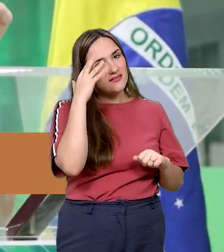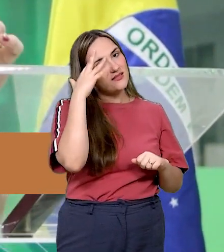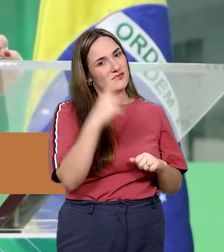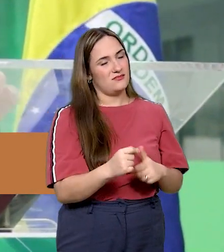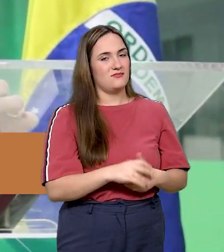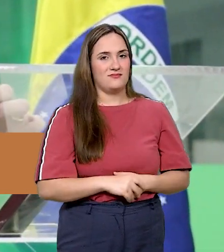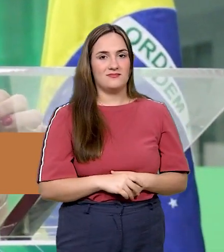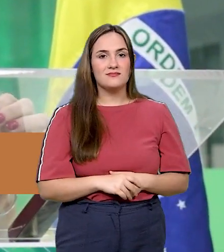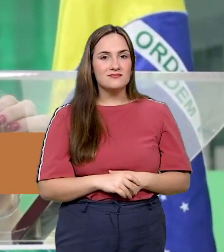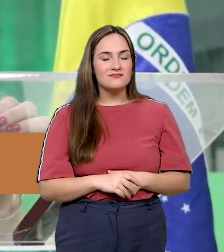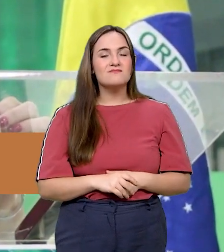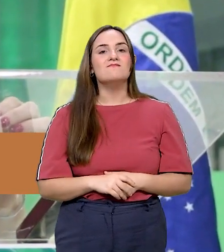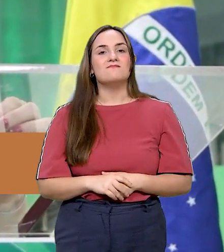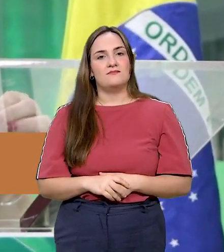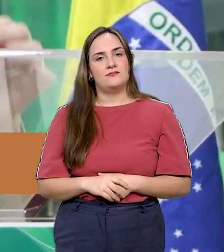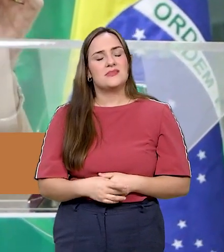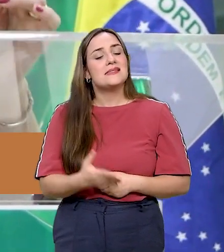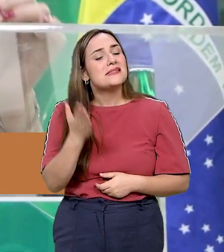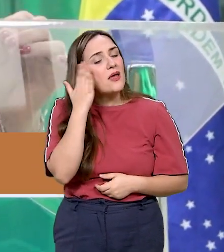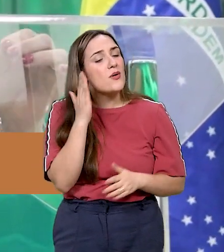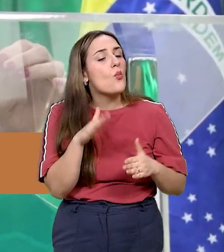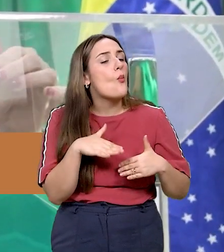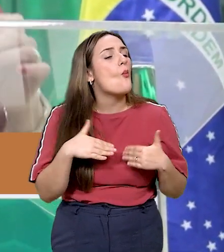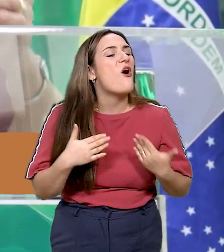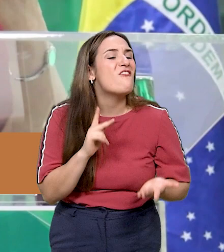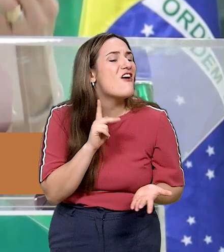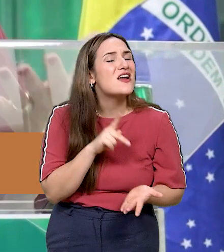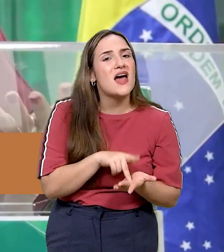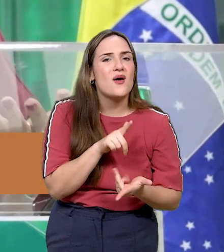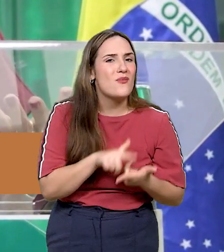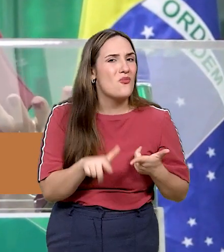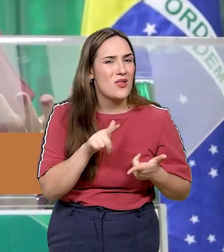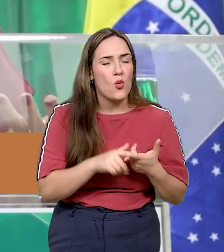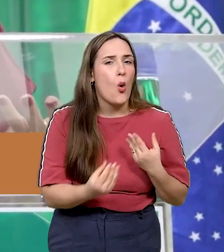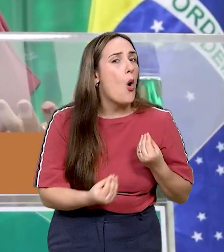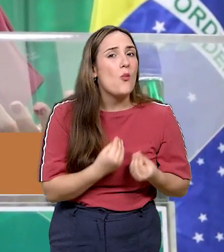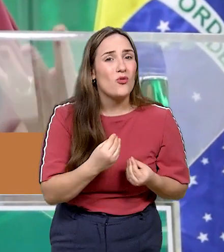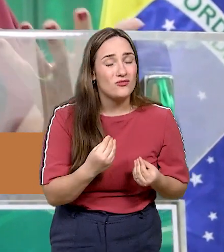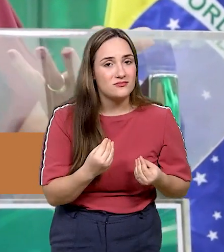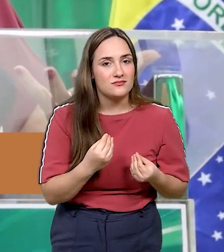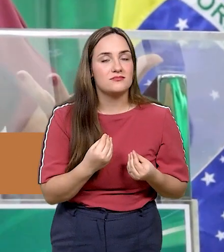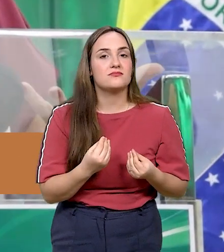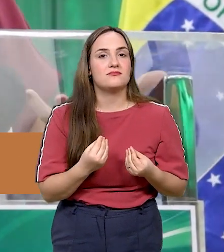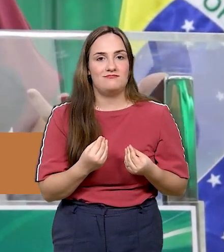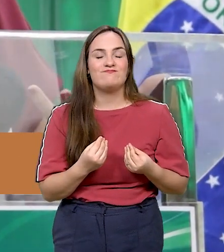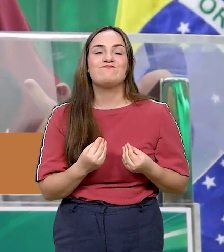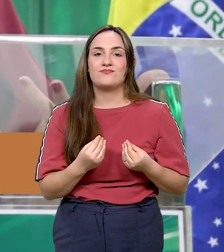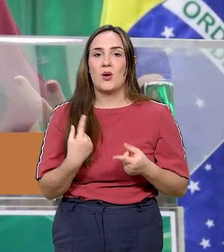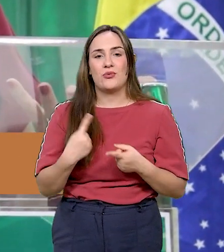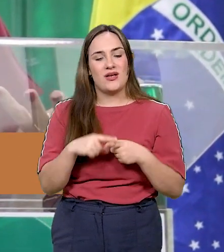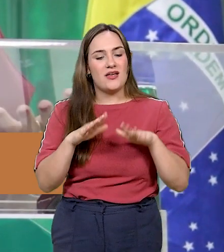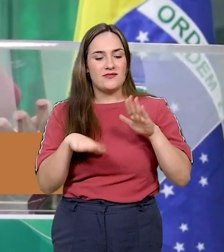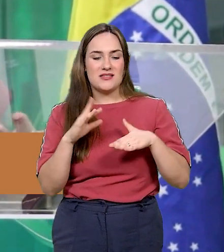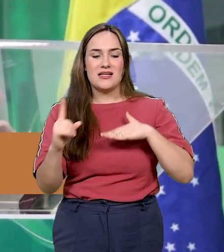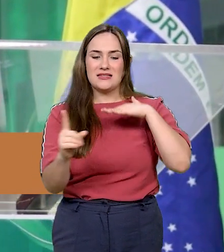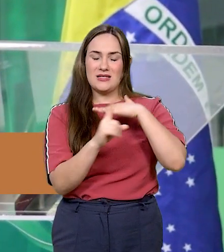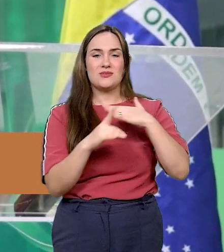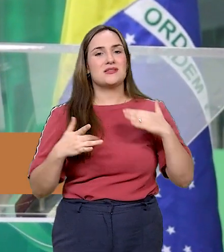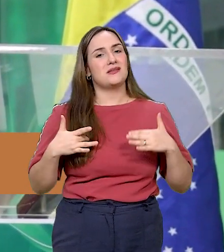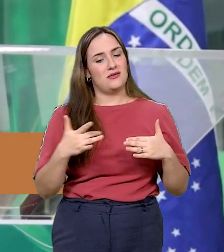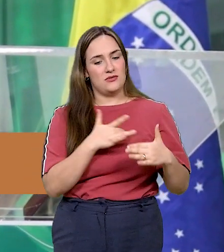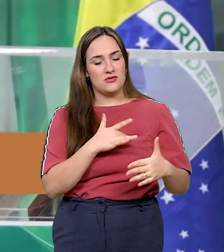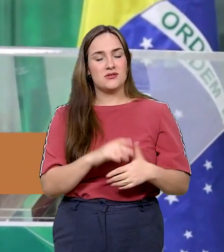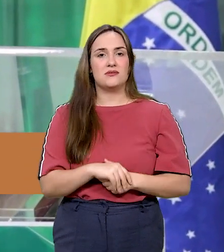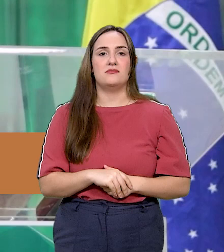buscar o seu problema de fato, entender que muitas vezes o atendimento em saúde passa pelo